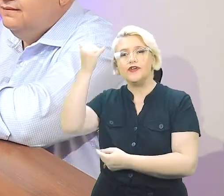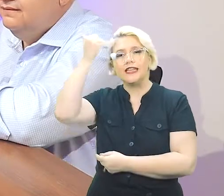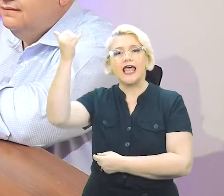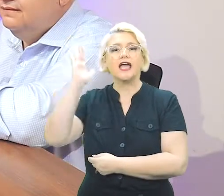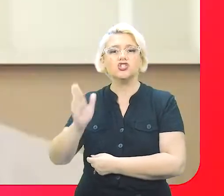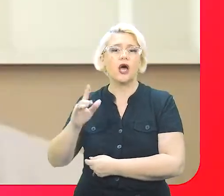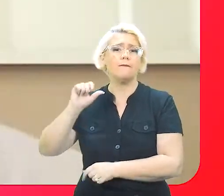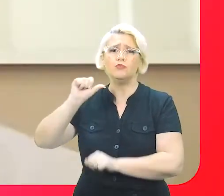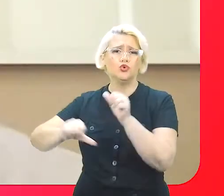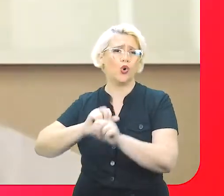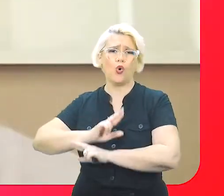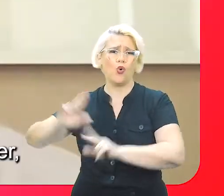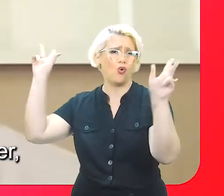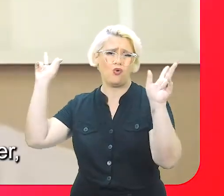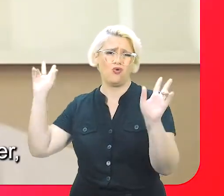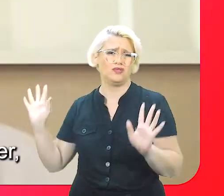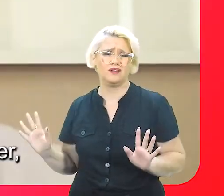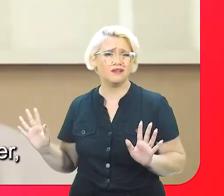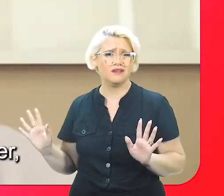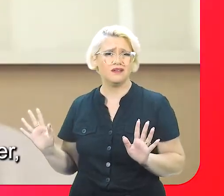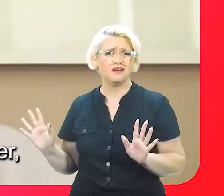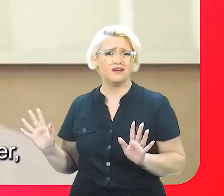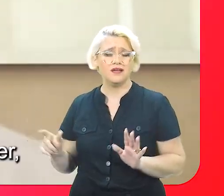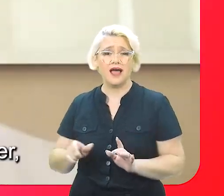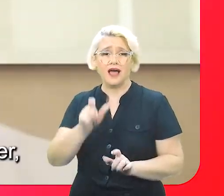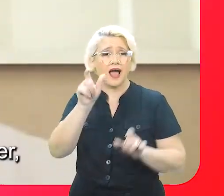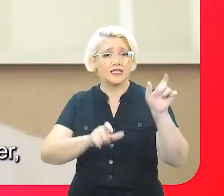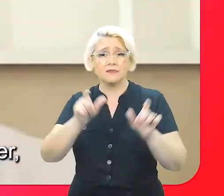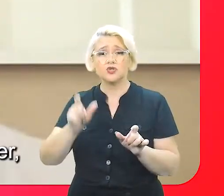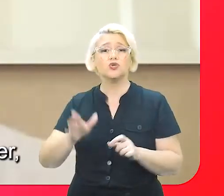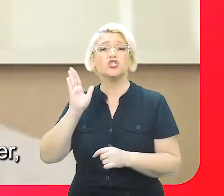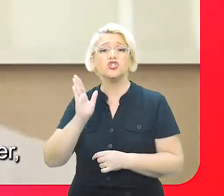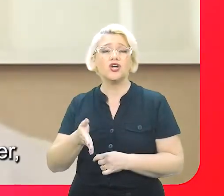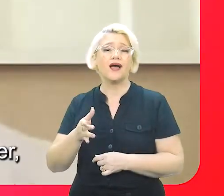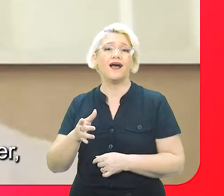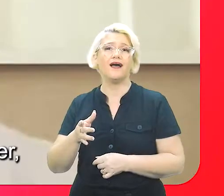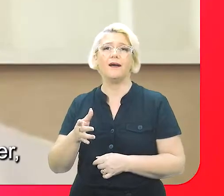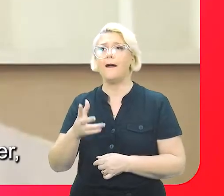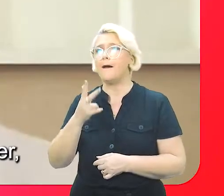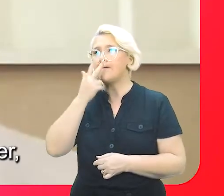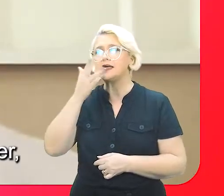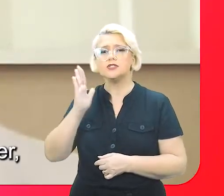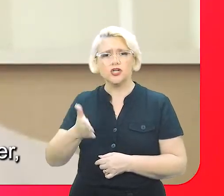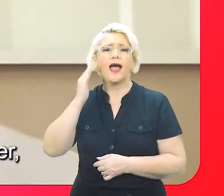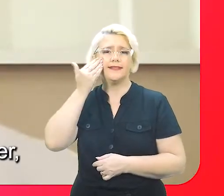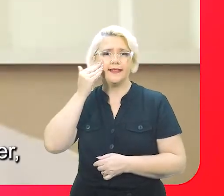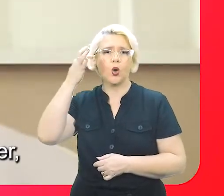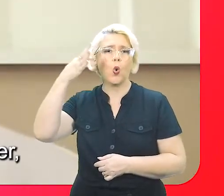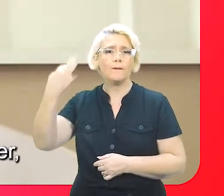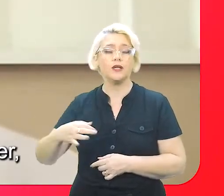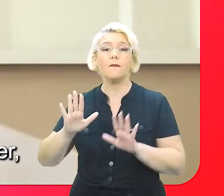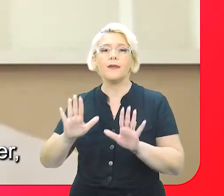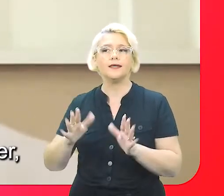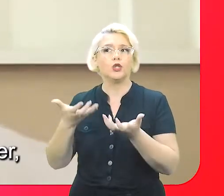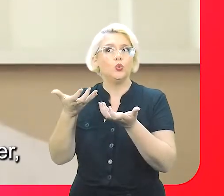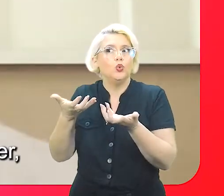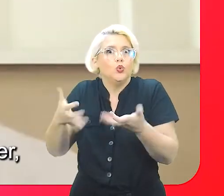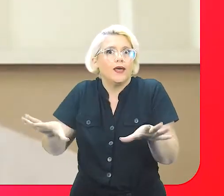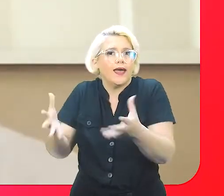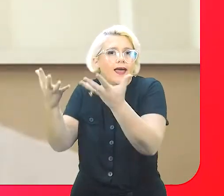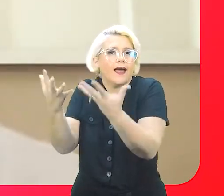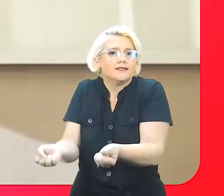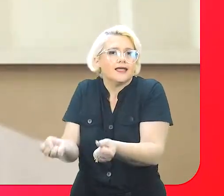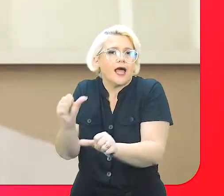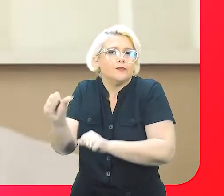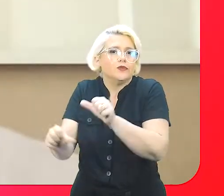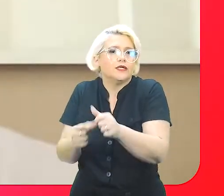que já evoluiu e que as pessoas chegam até a compreender, mas Sim. que não querem